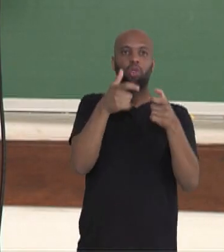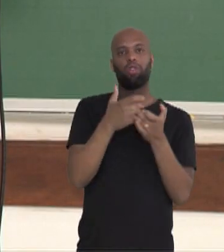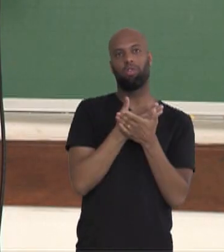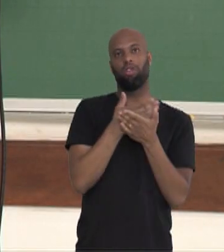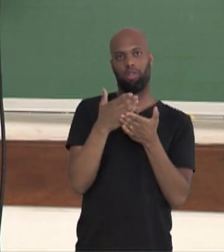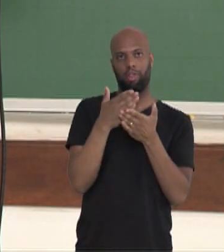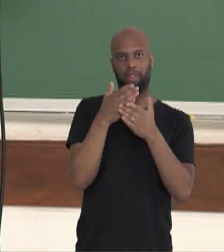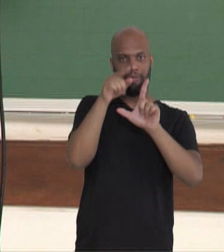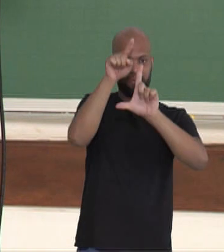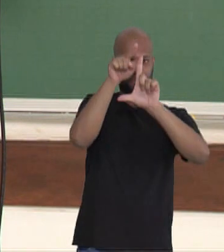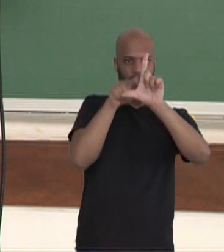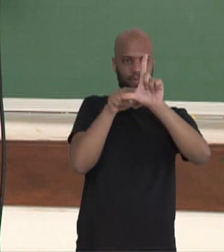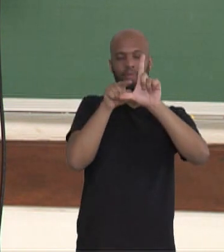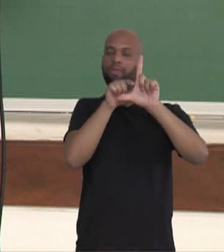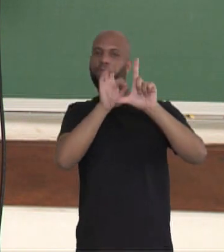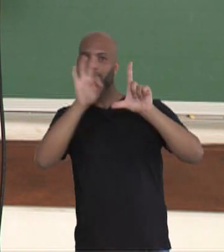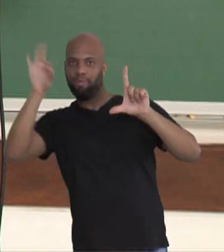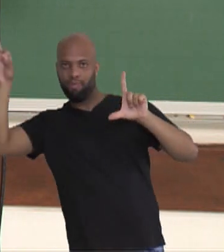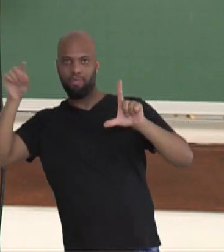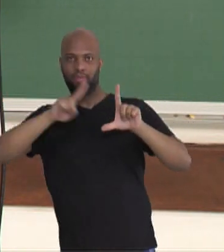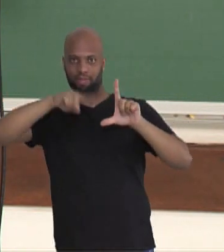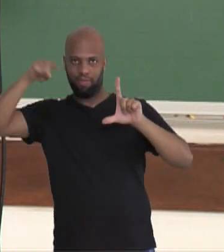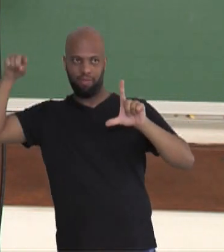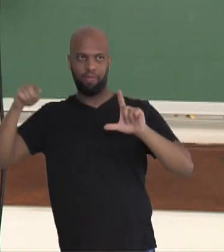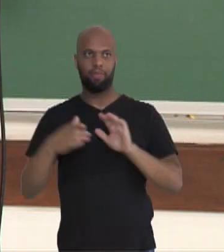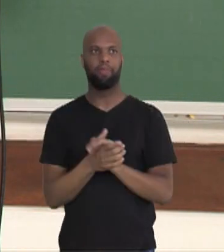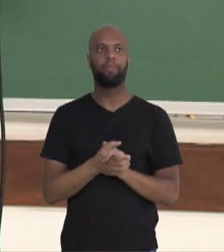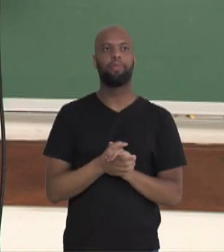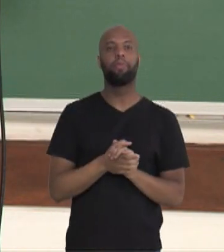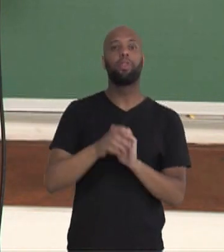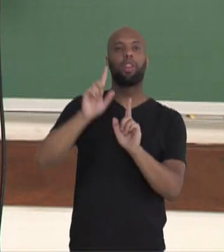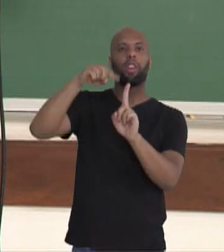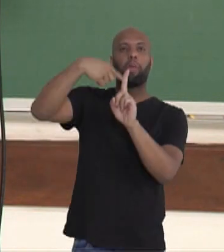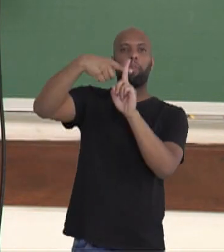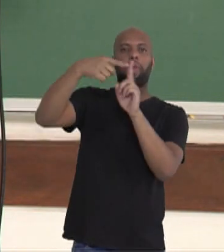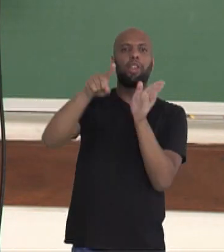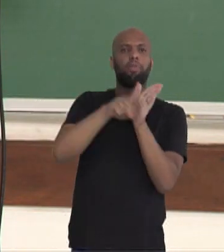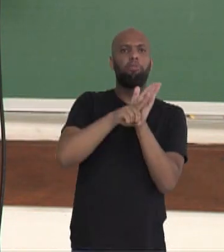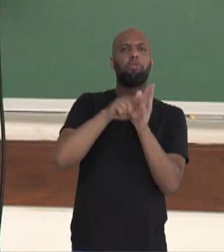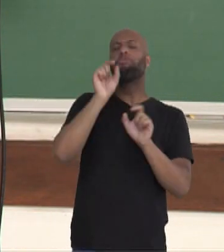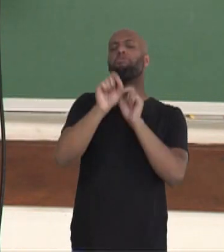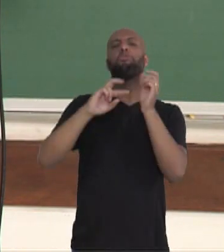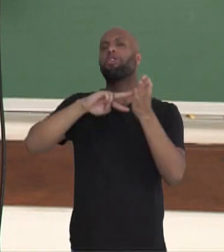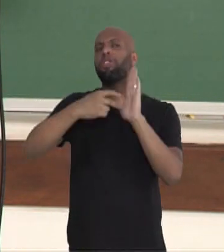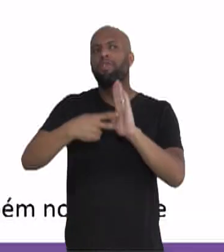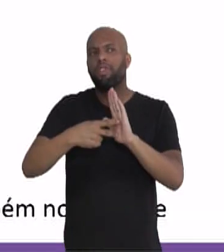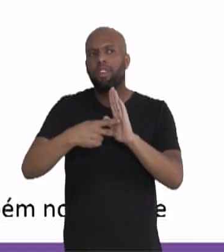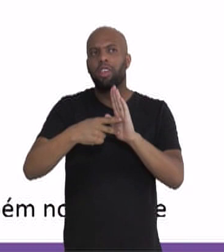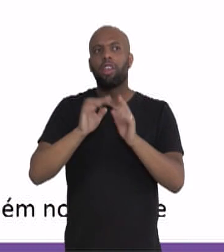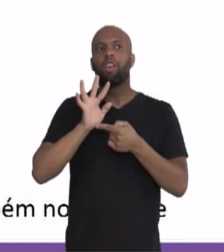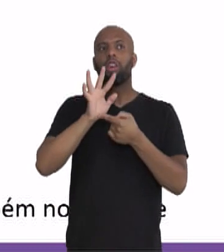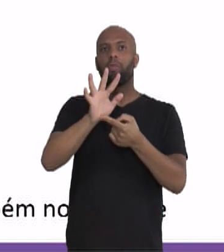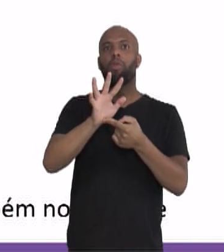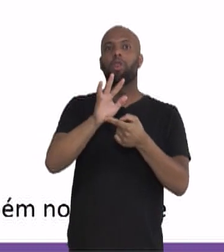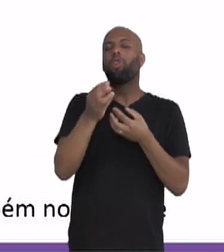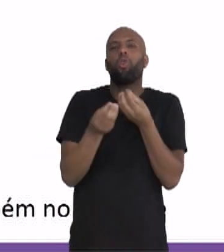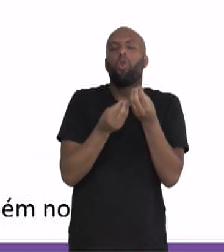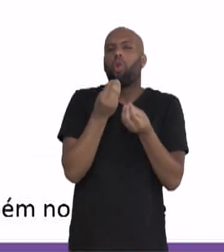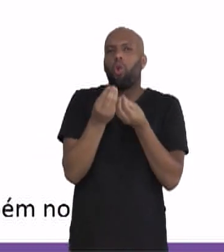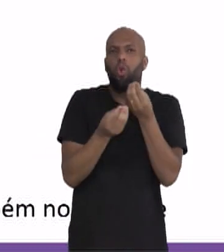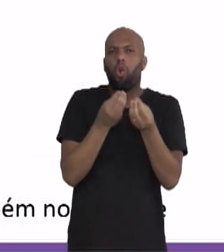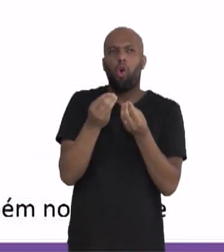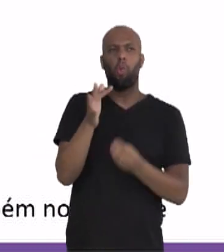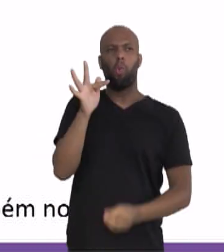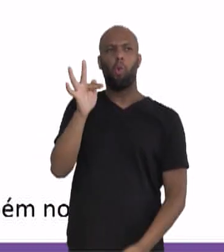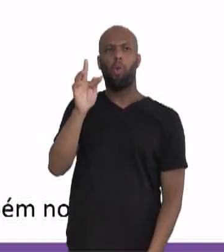gráfico. O sinal positivo ou negativo aqui, o que representa dentro da função seno? Ele define a flutuação. O que